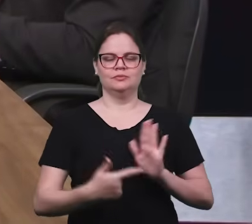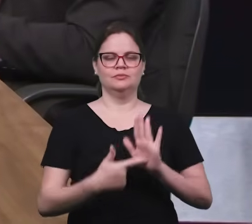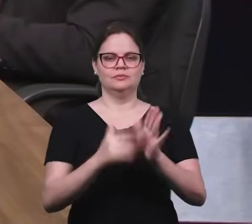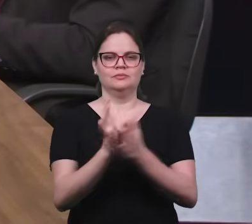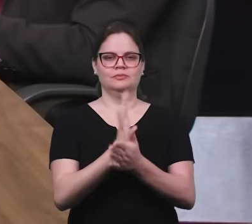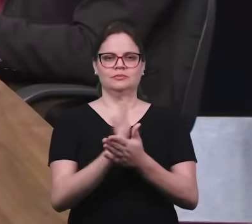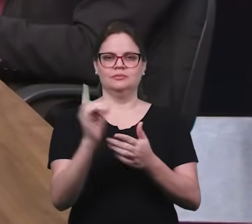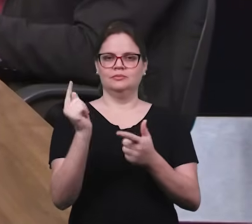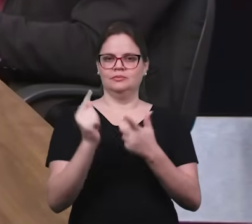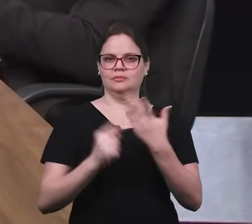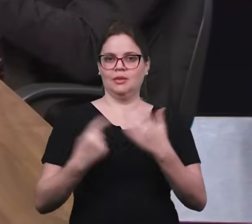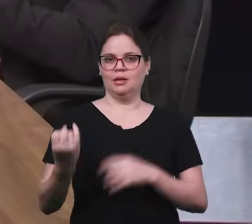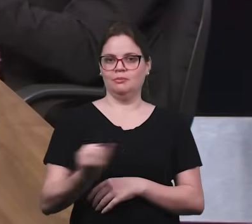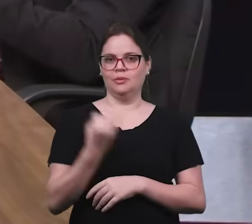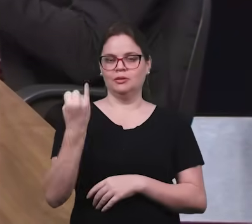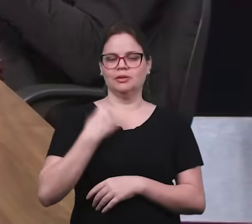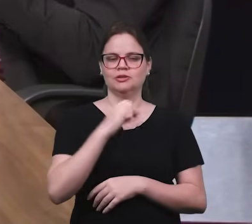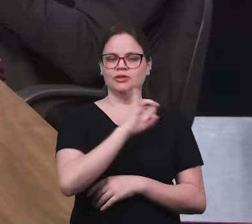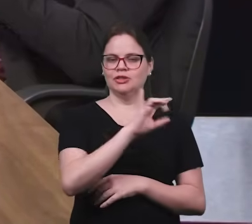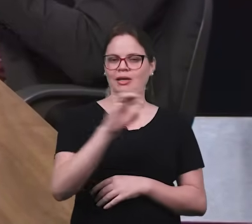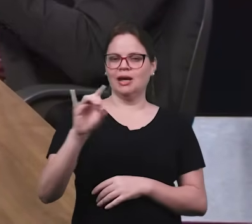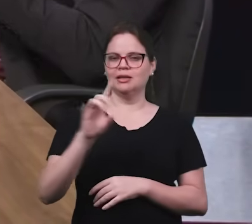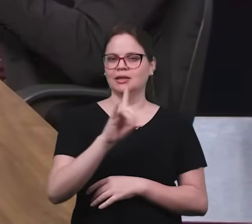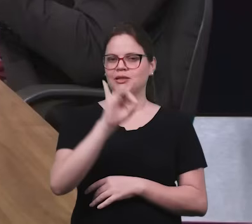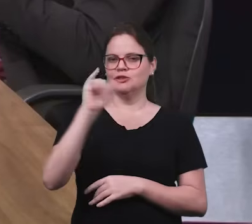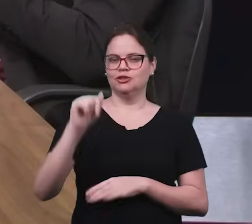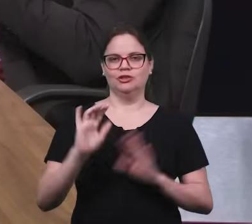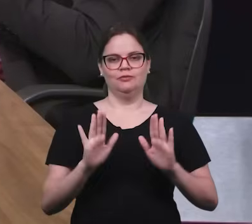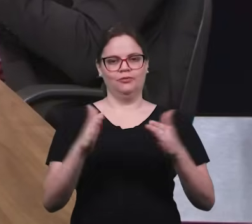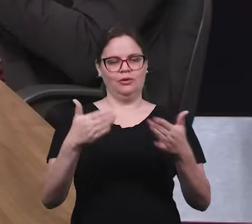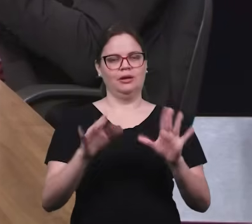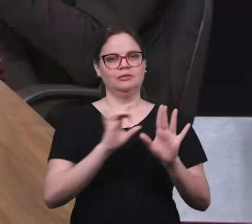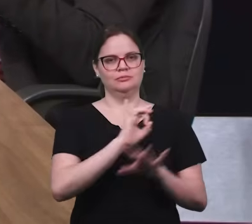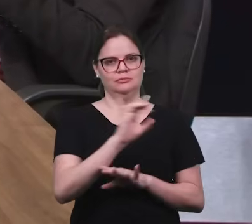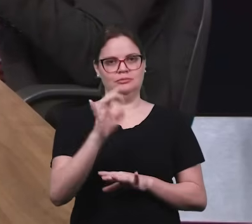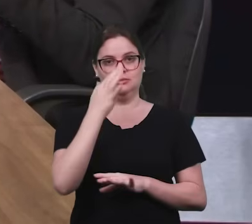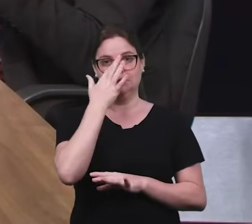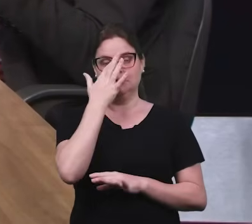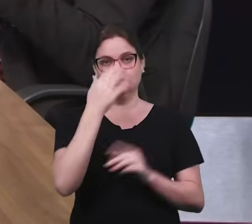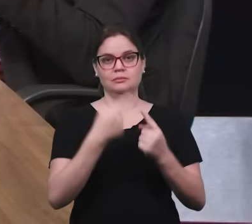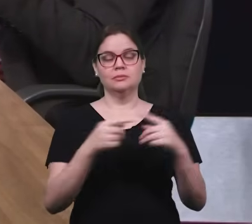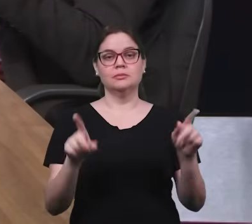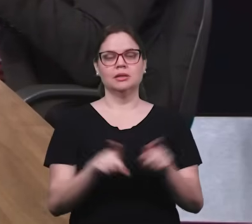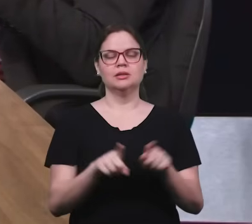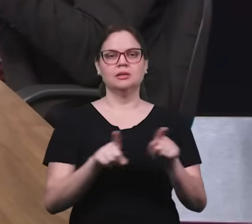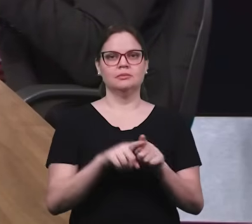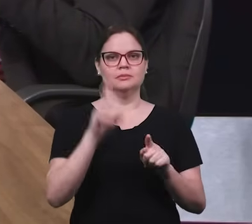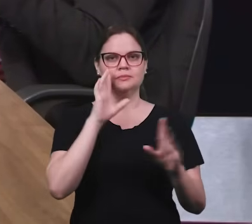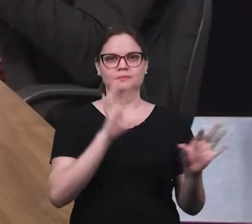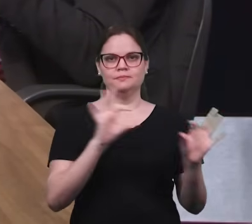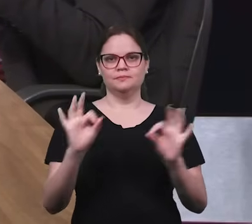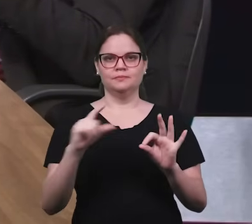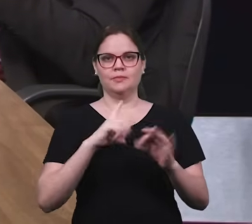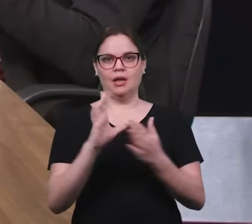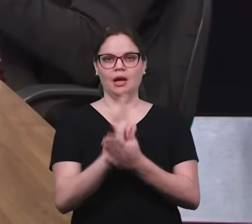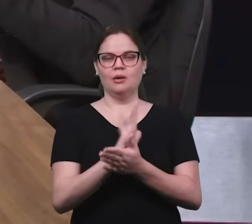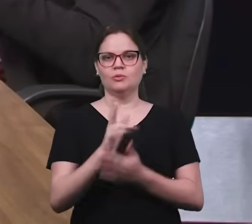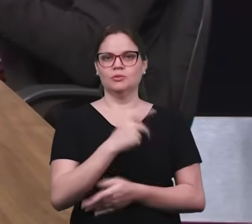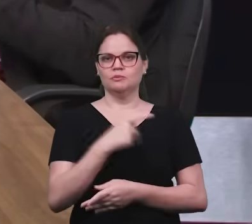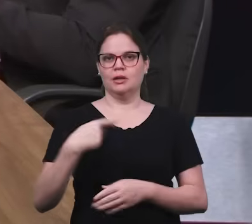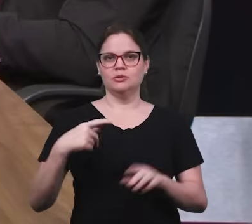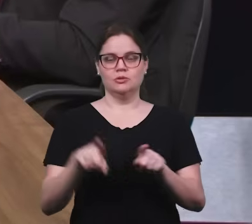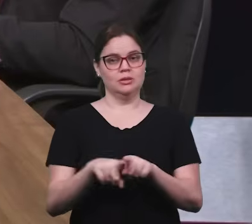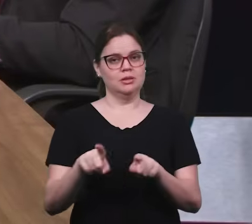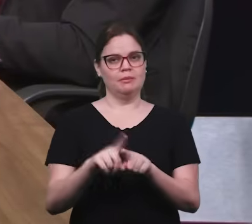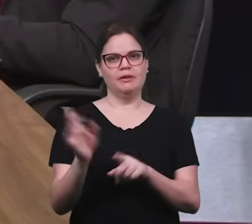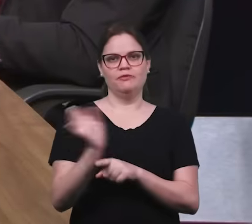bem importantes de cada dia específico da criação e vamos também contar ao longo do episódio com a participação de alguns irmãos, de alguns